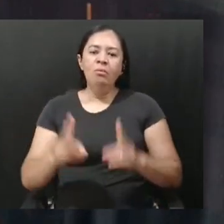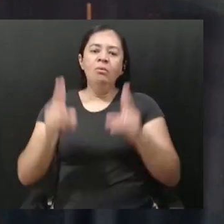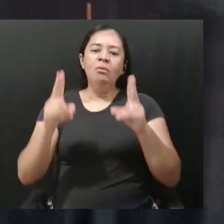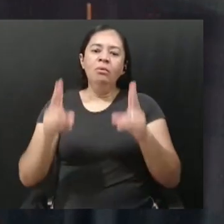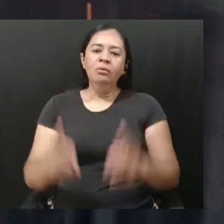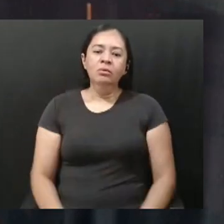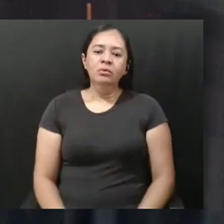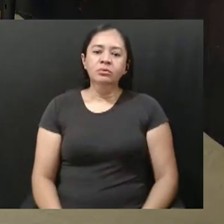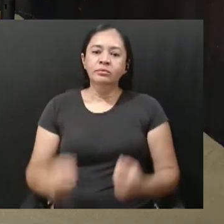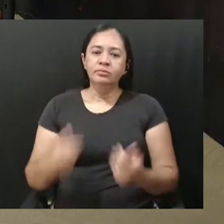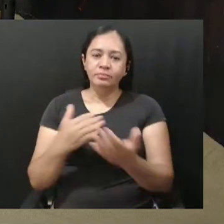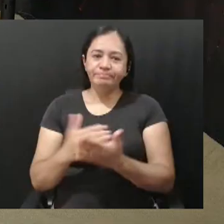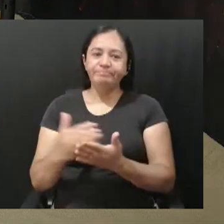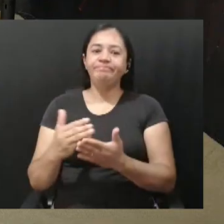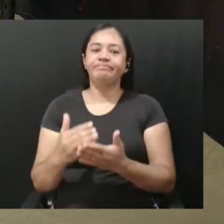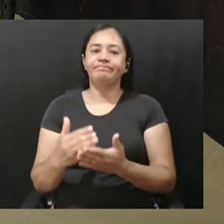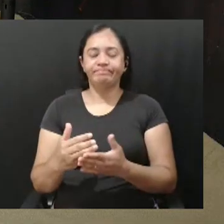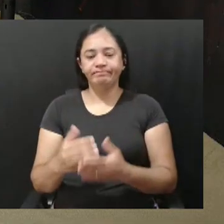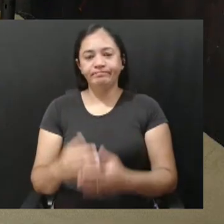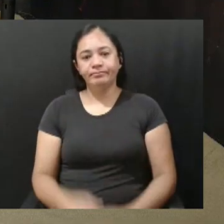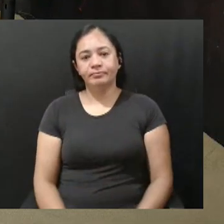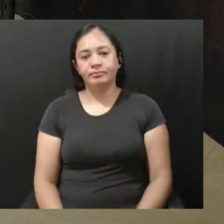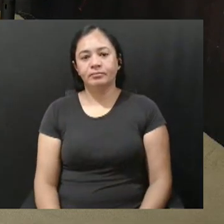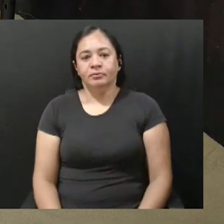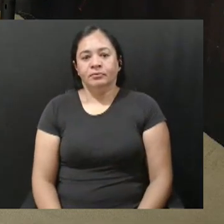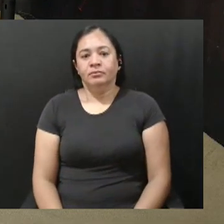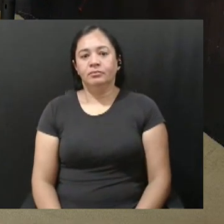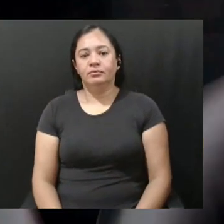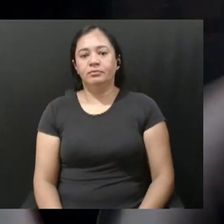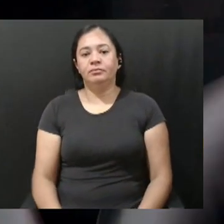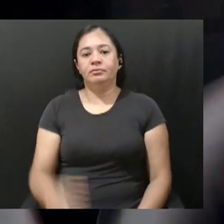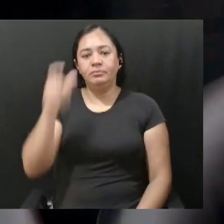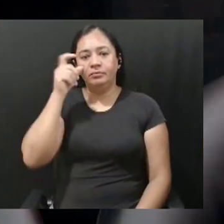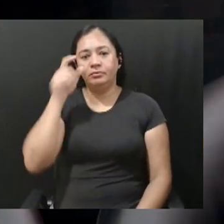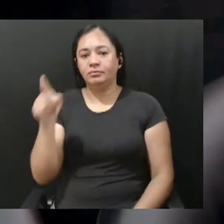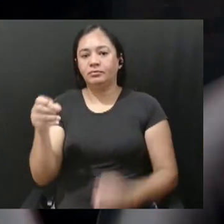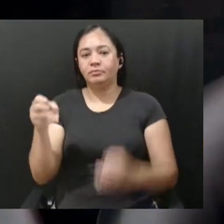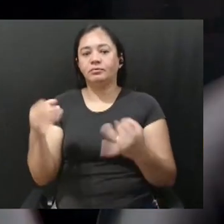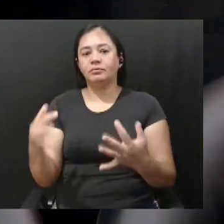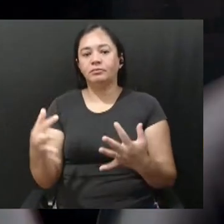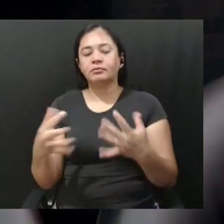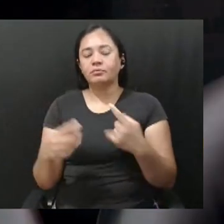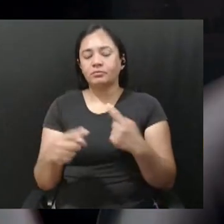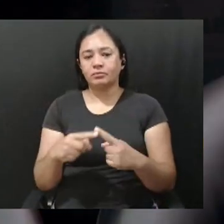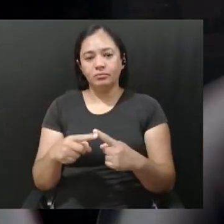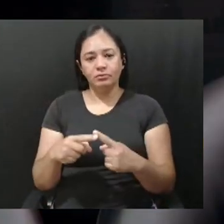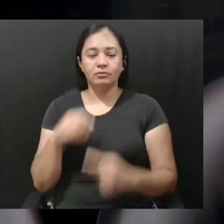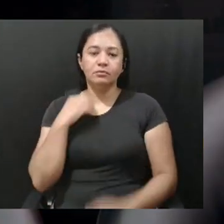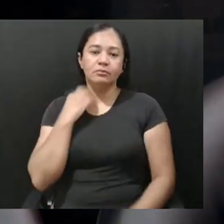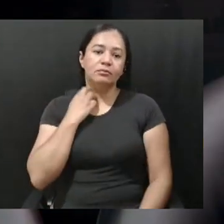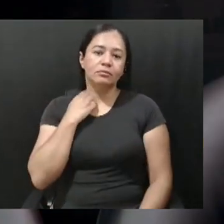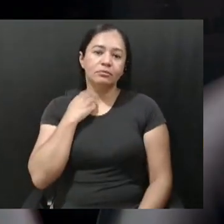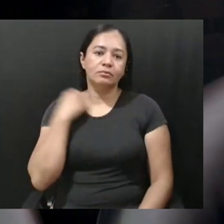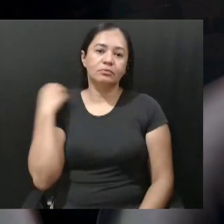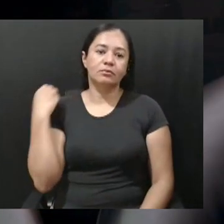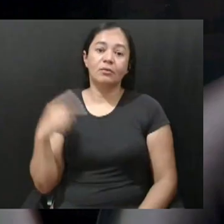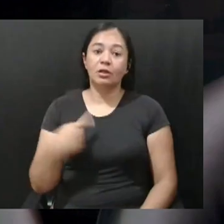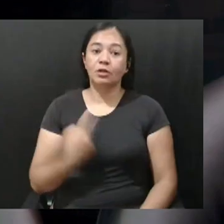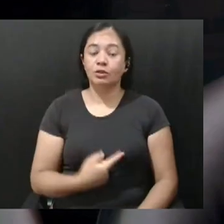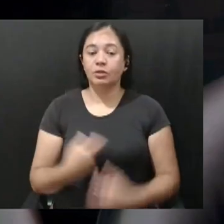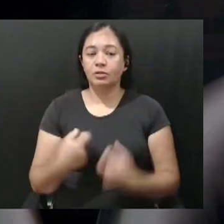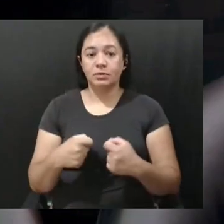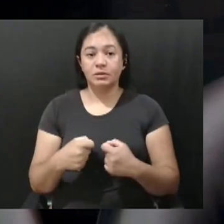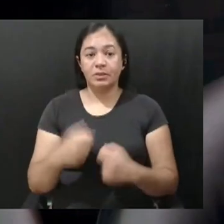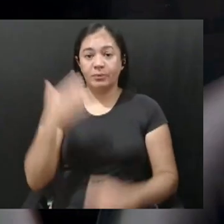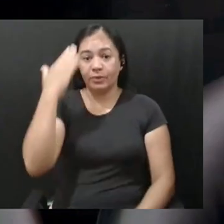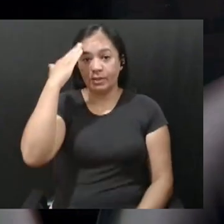quebrar de alguma forma. É interessante isso que você falou, né, Letícia, porque assim, a gente precisa entender o porquê do limite, né? O Uhum. limite que eu tô fazendo é